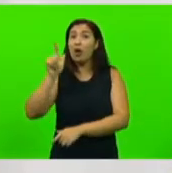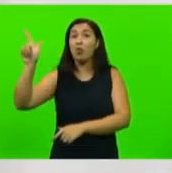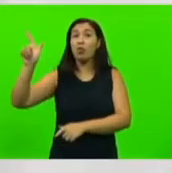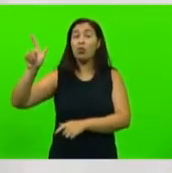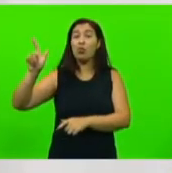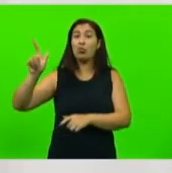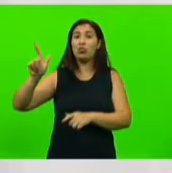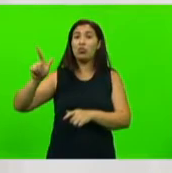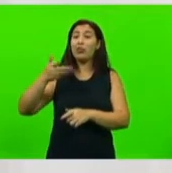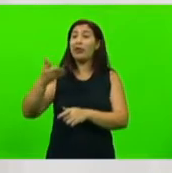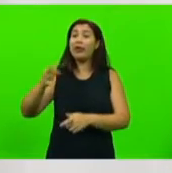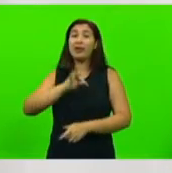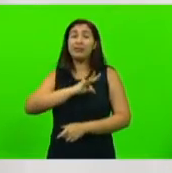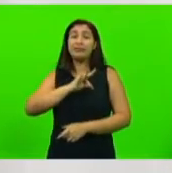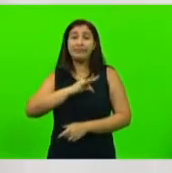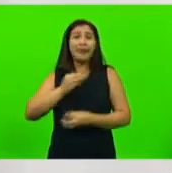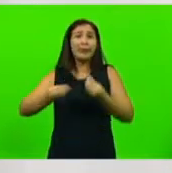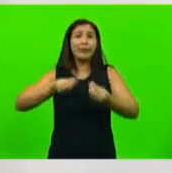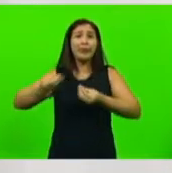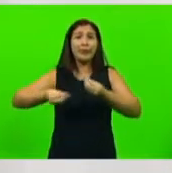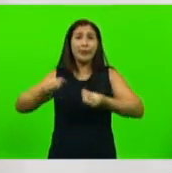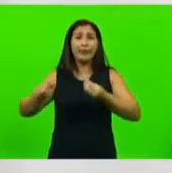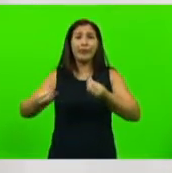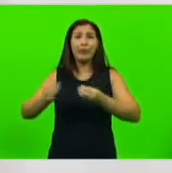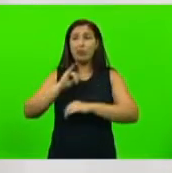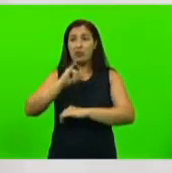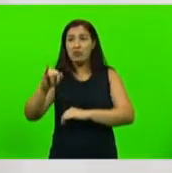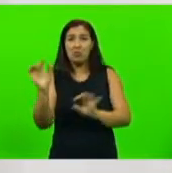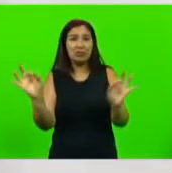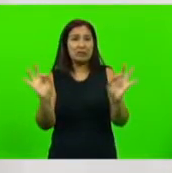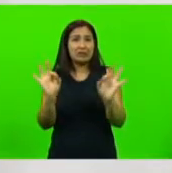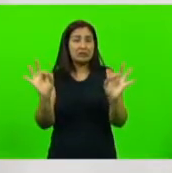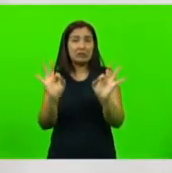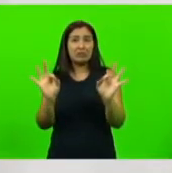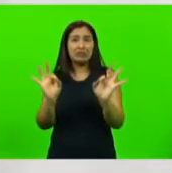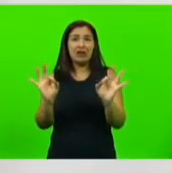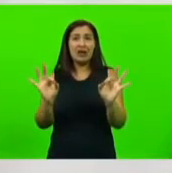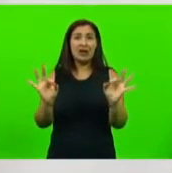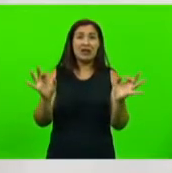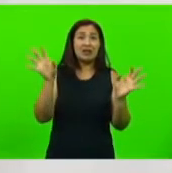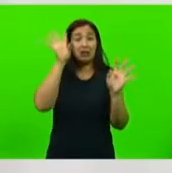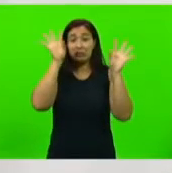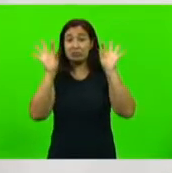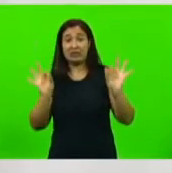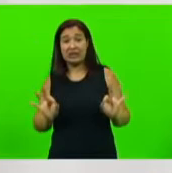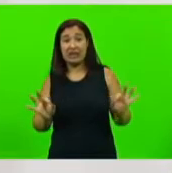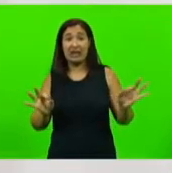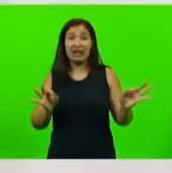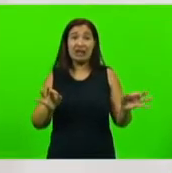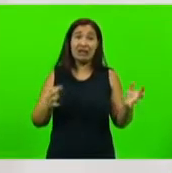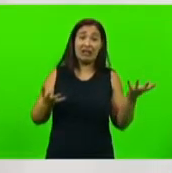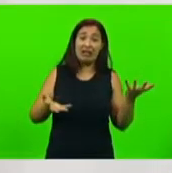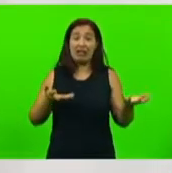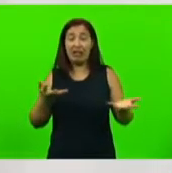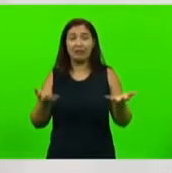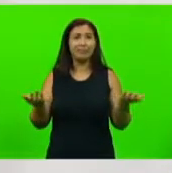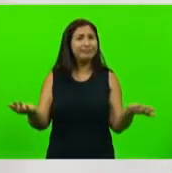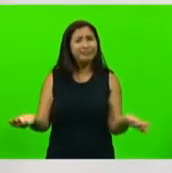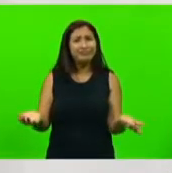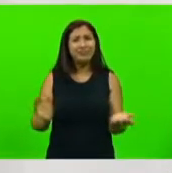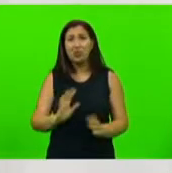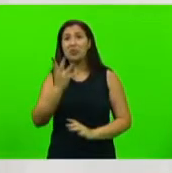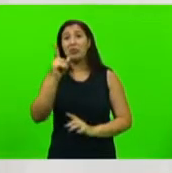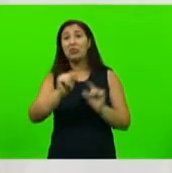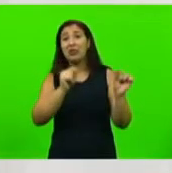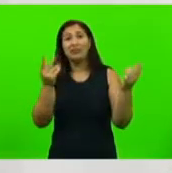os técnicos dizem que não receberam informação nenhuma, não sabem o que está acontecendo.